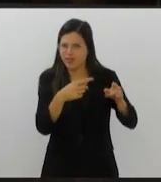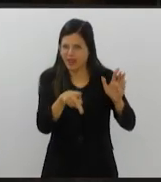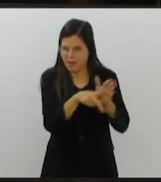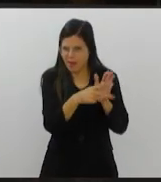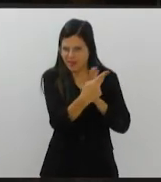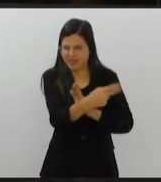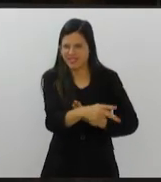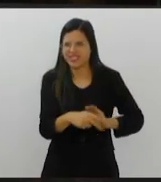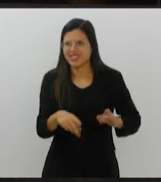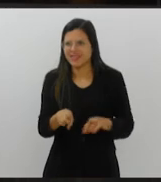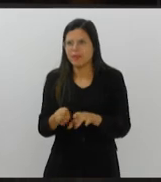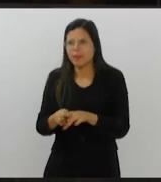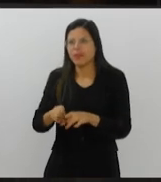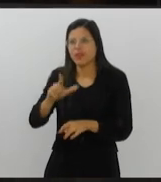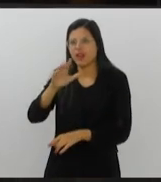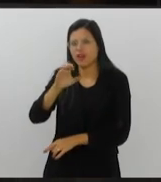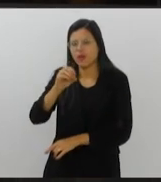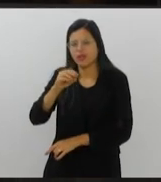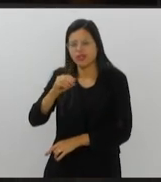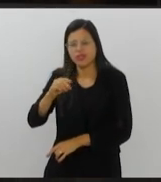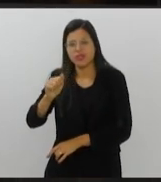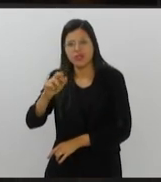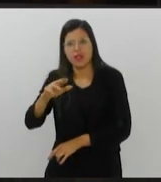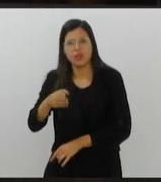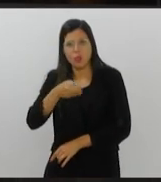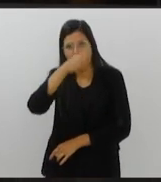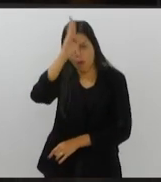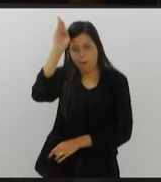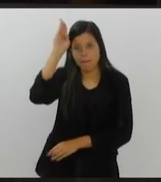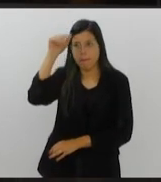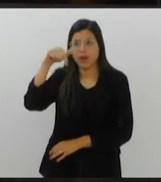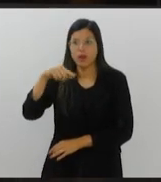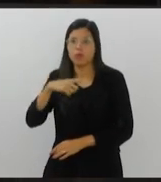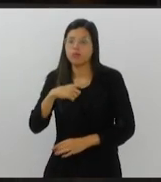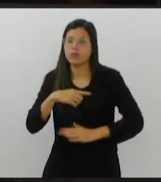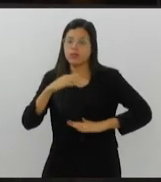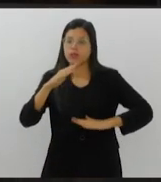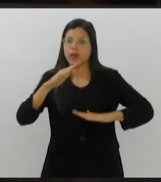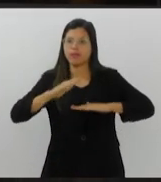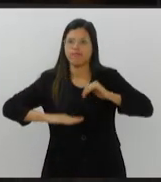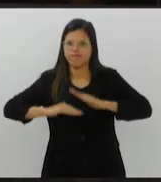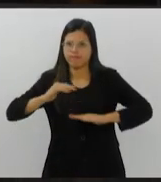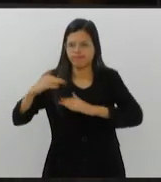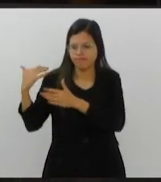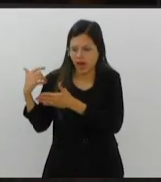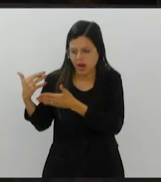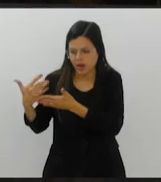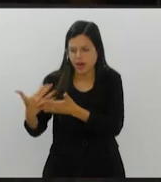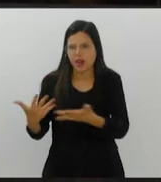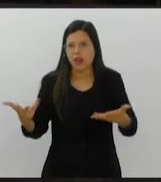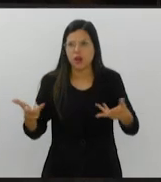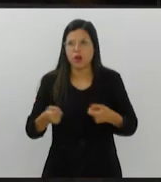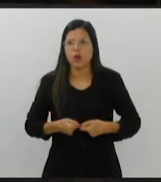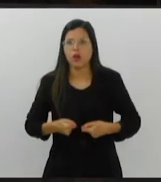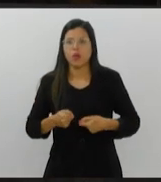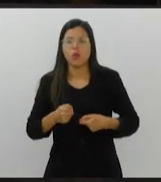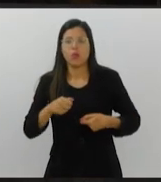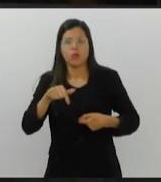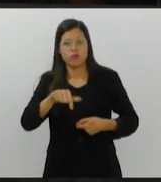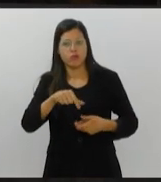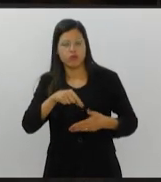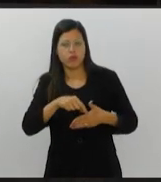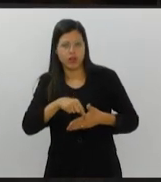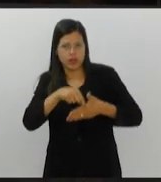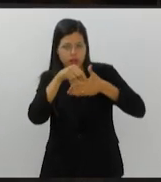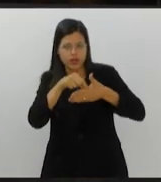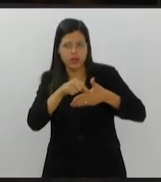Leonardo da Silva Loyola, tenente-coronel bombeiro militar, possui uma carreira brilhante. Foi comandante do 22º Agrupamento